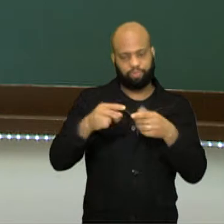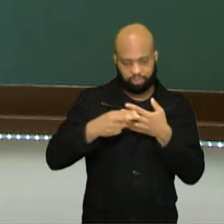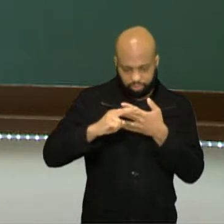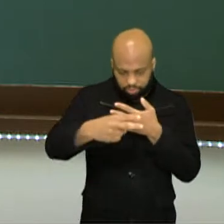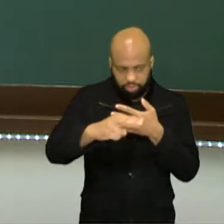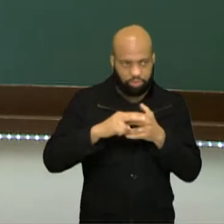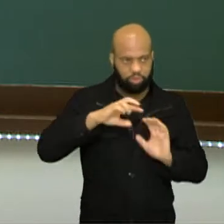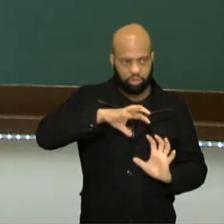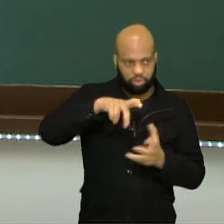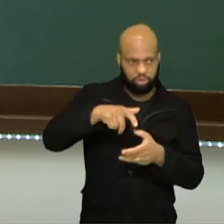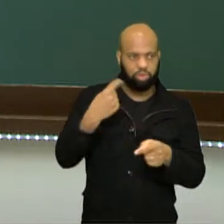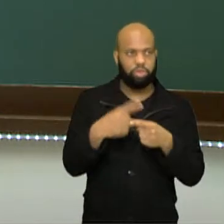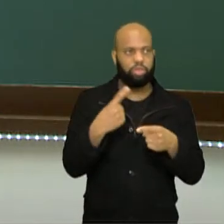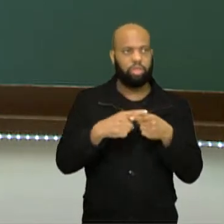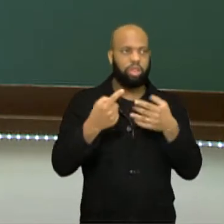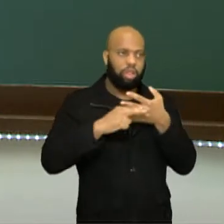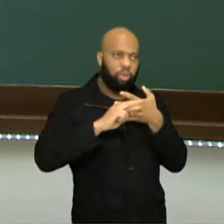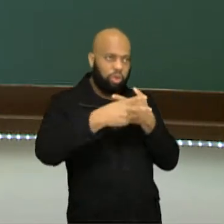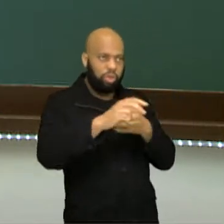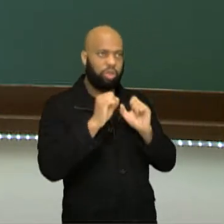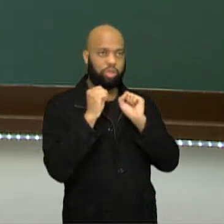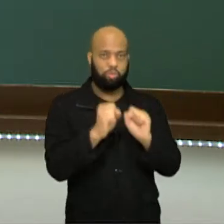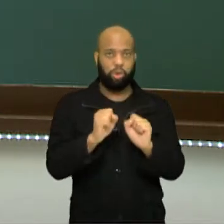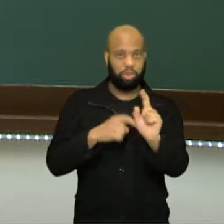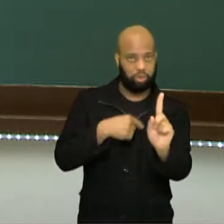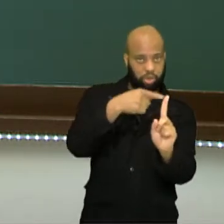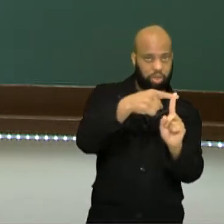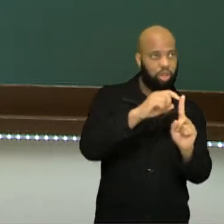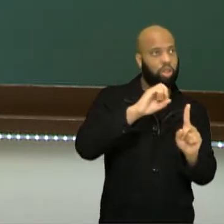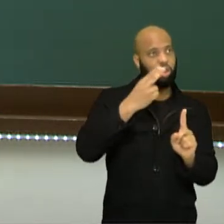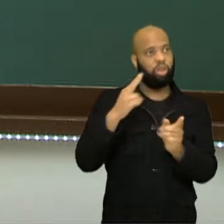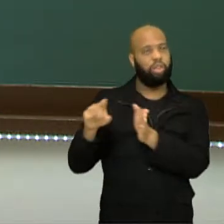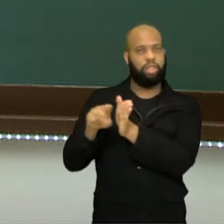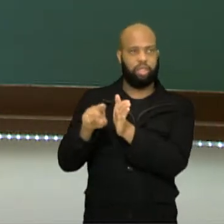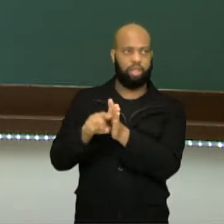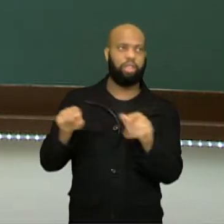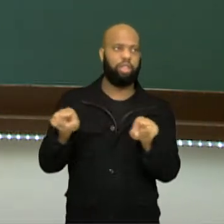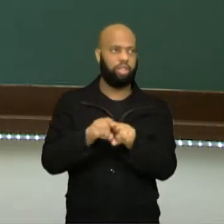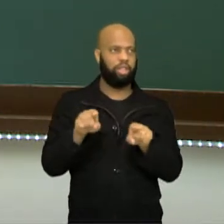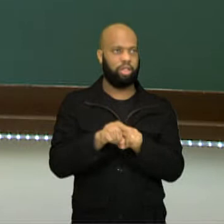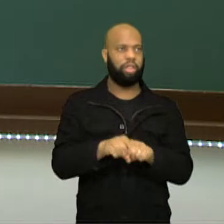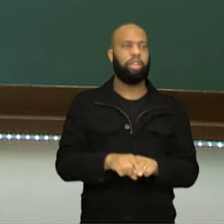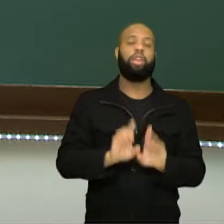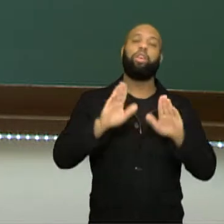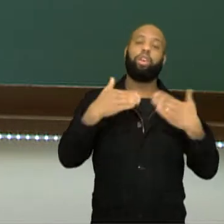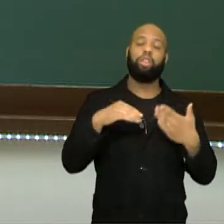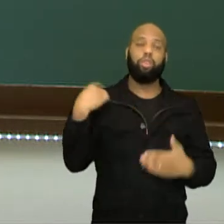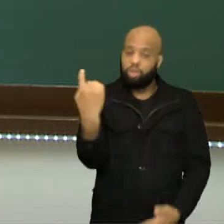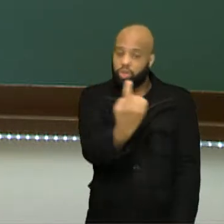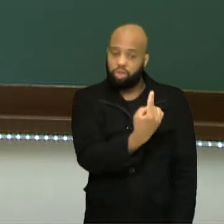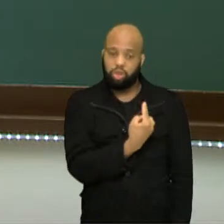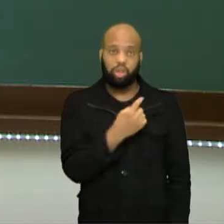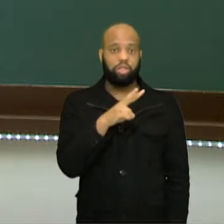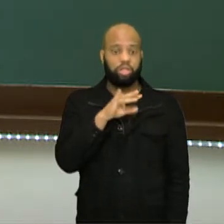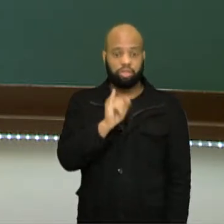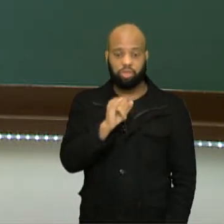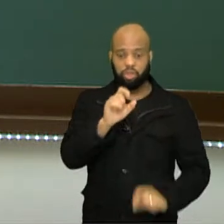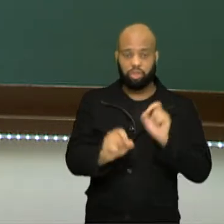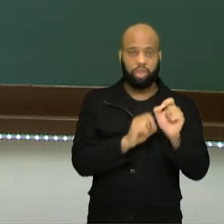consequências no mundo. Essas consequências podem ser positivas ou negativas. Cabe a nós